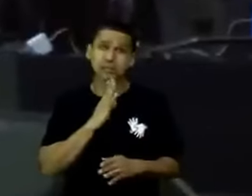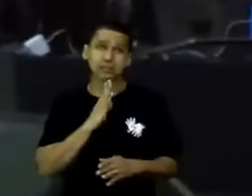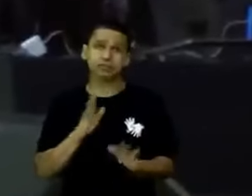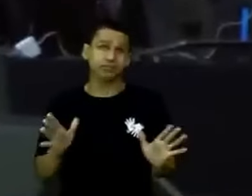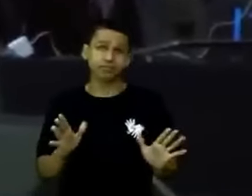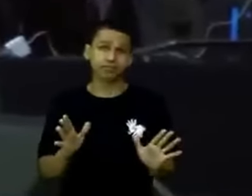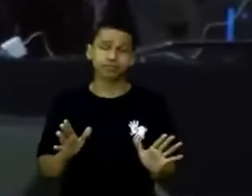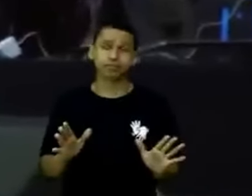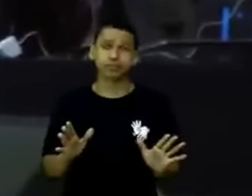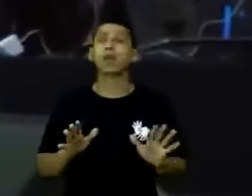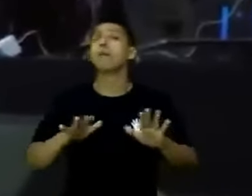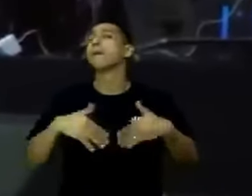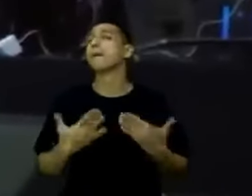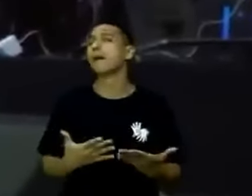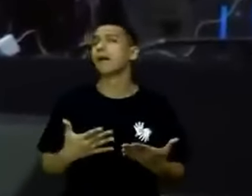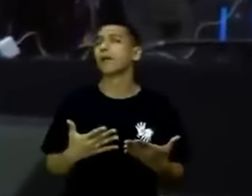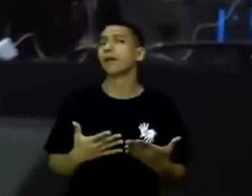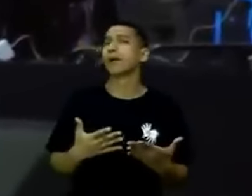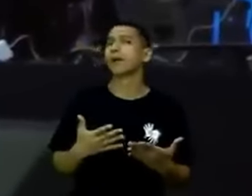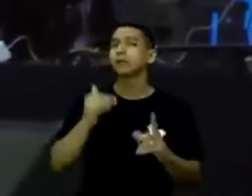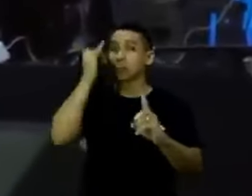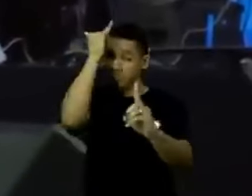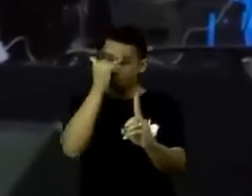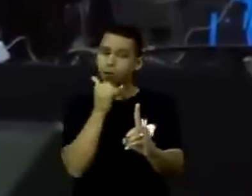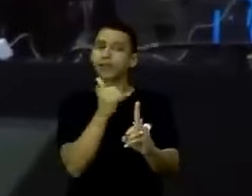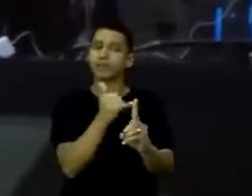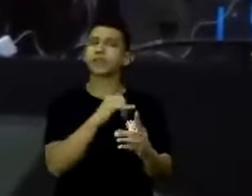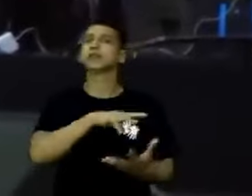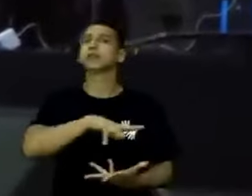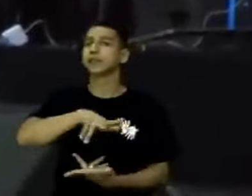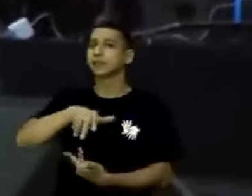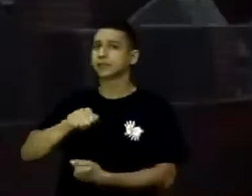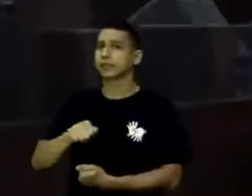Mas quando o profeta da terra,